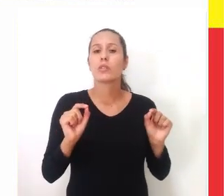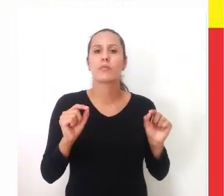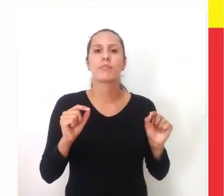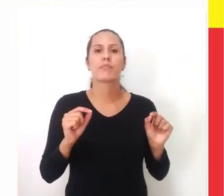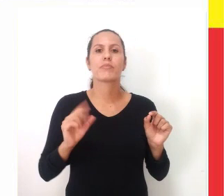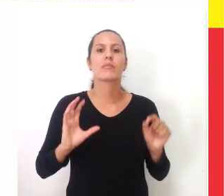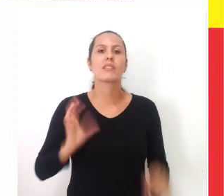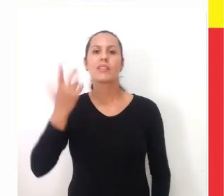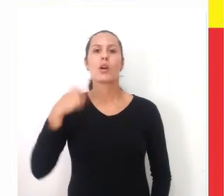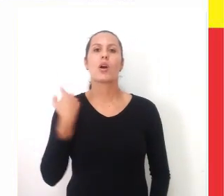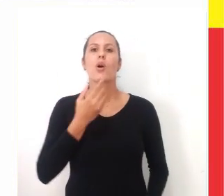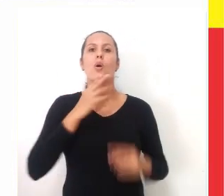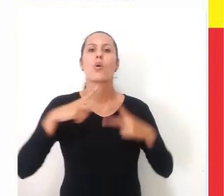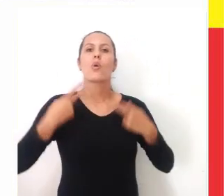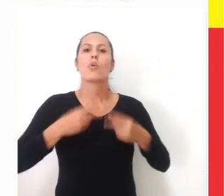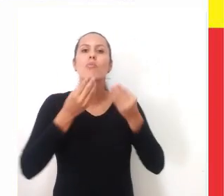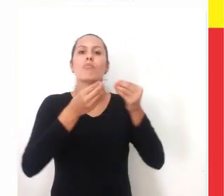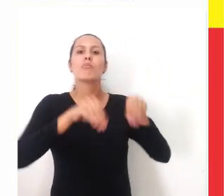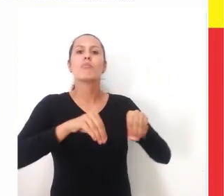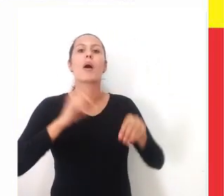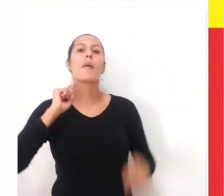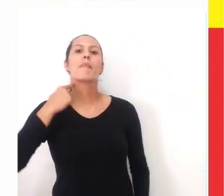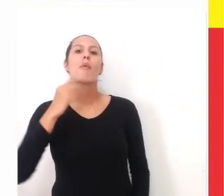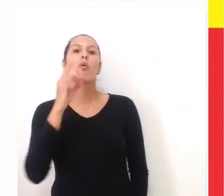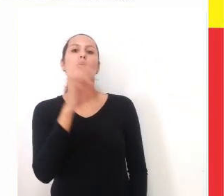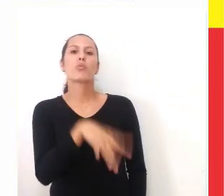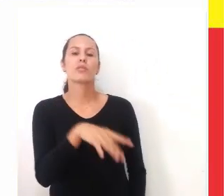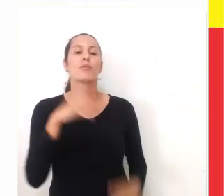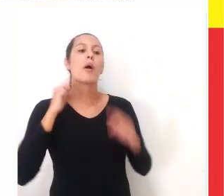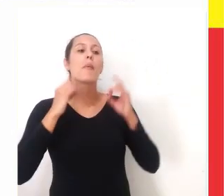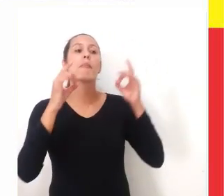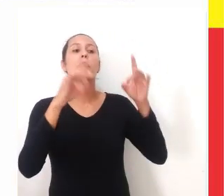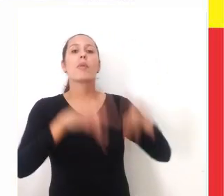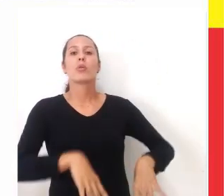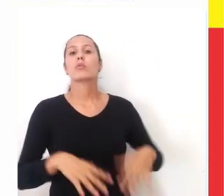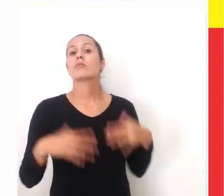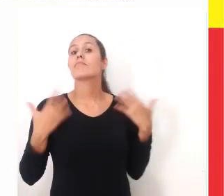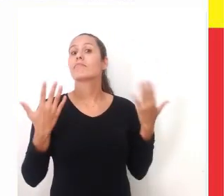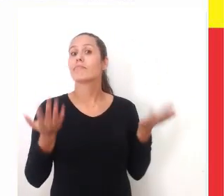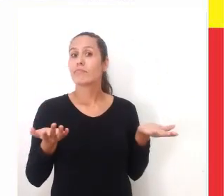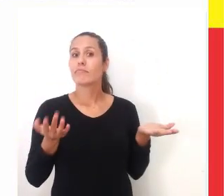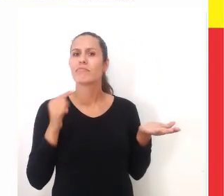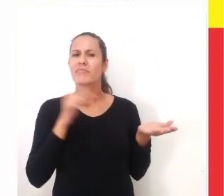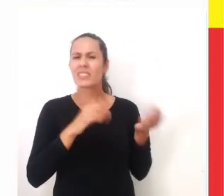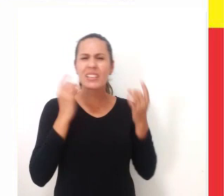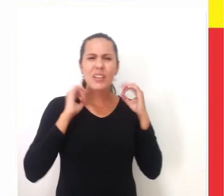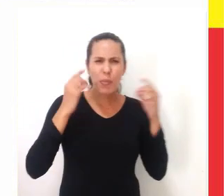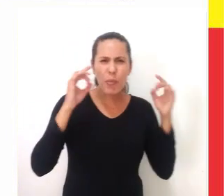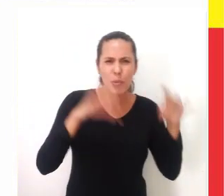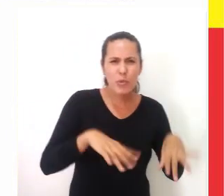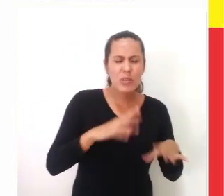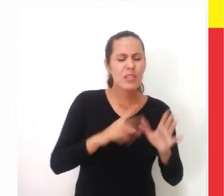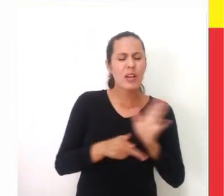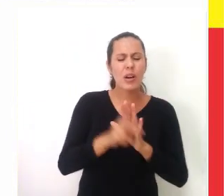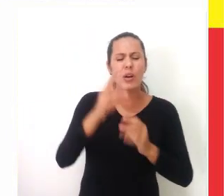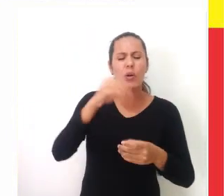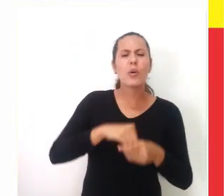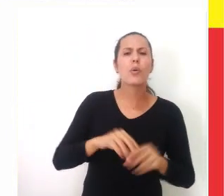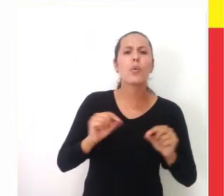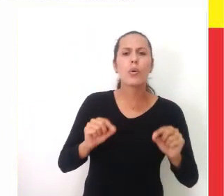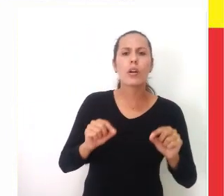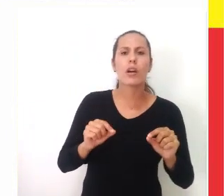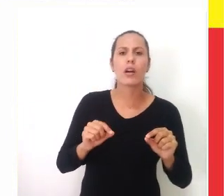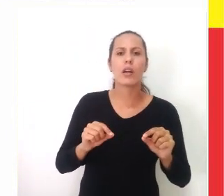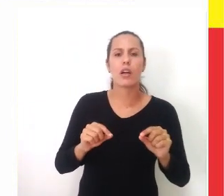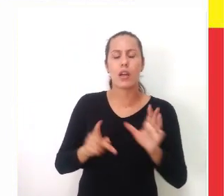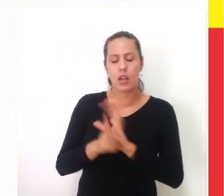Tem poluição. Como é a poluição dessa energia, dessa fonte? É uma poluição que a gente classifica como uma